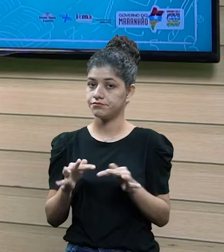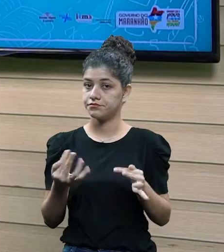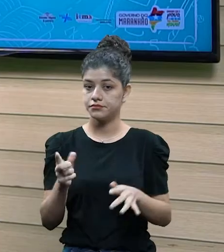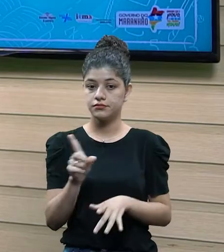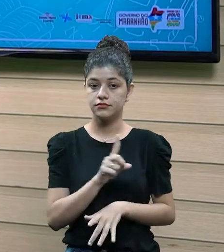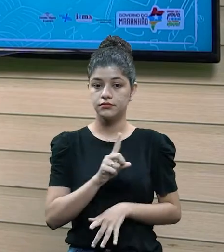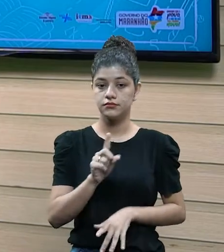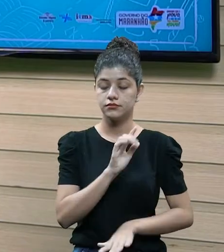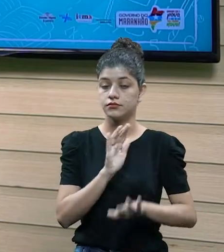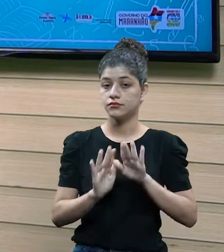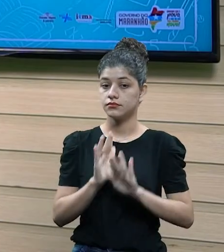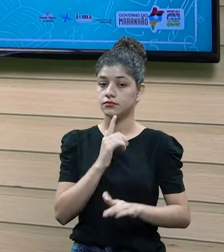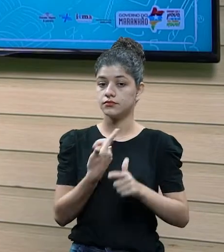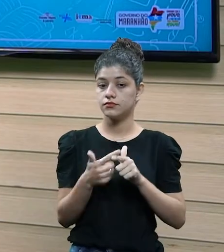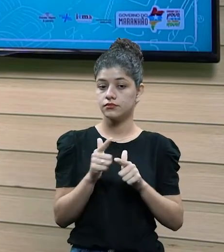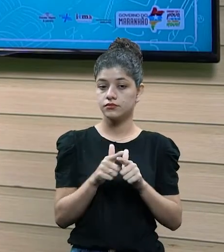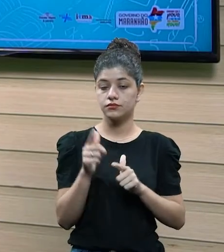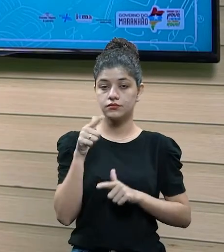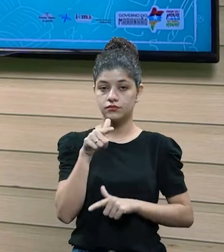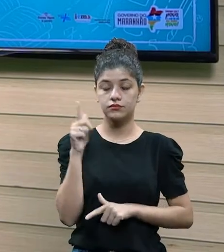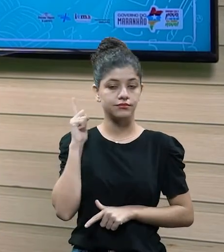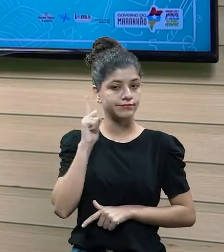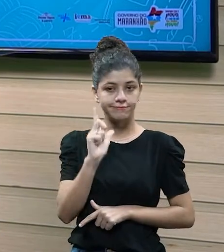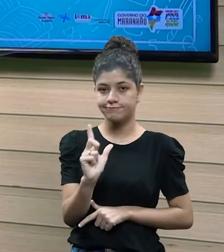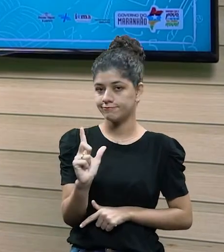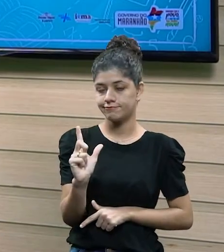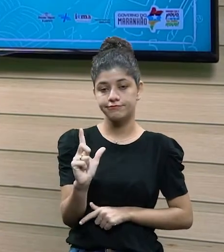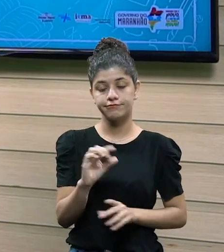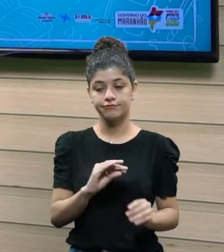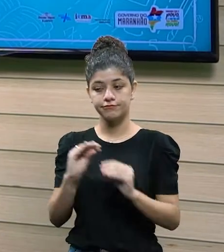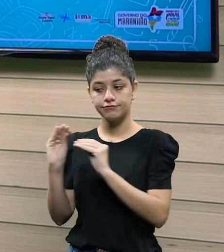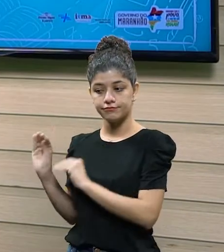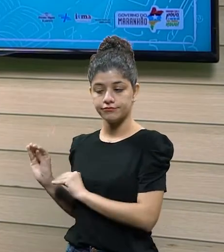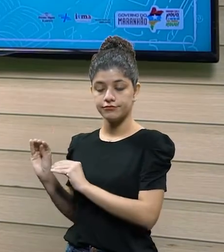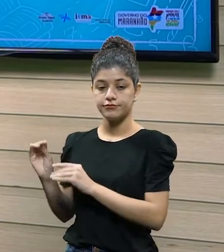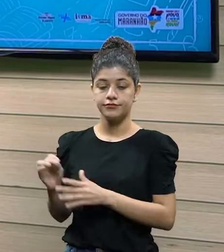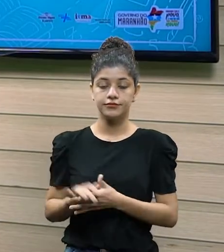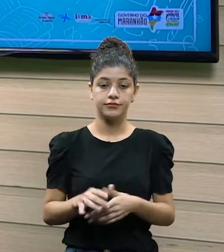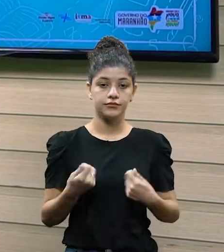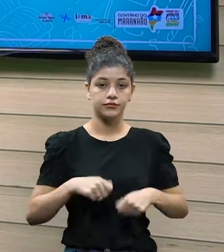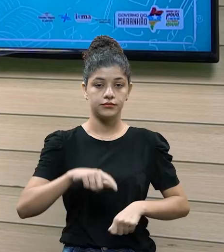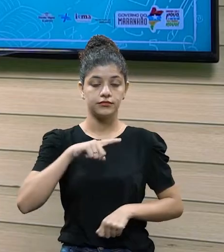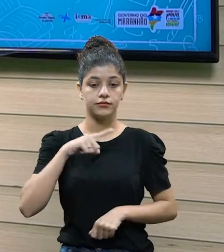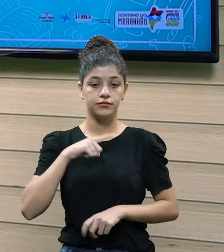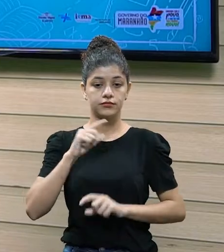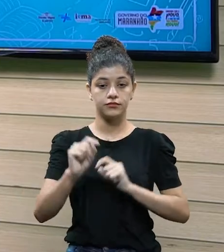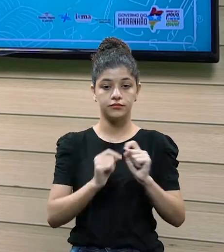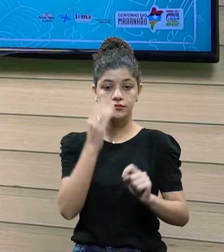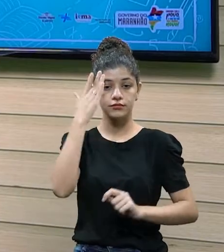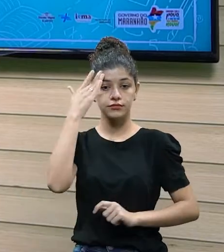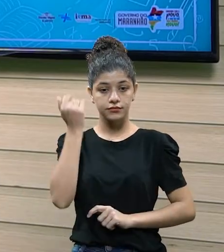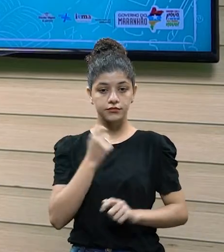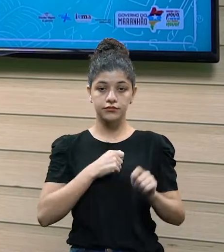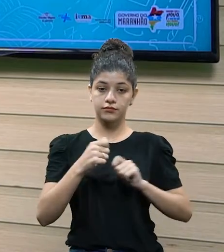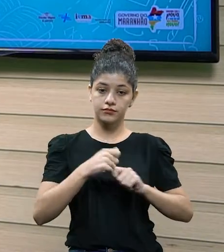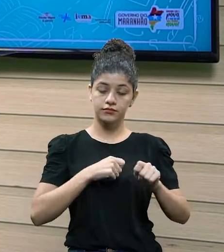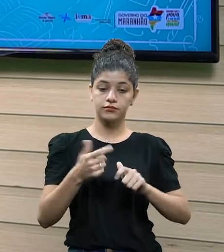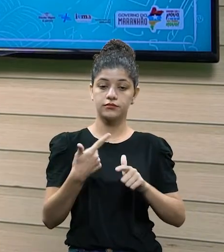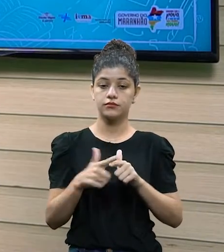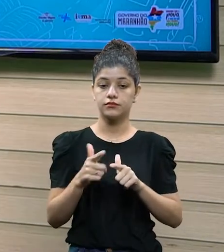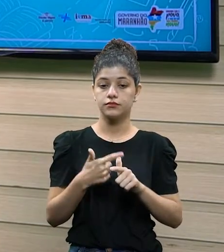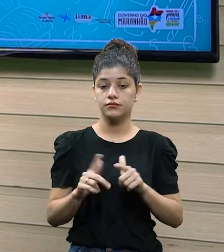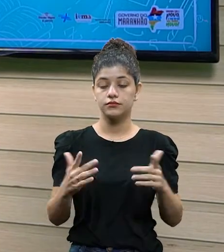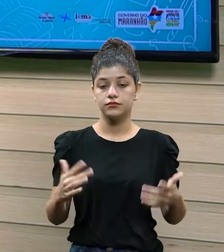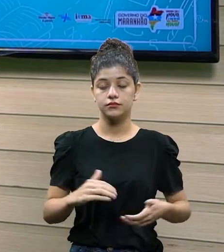Dependendo do problema, você não consegue colocar esse problema de trás da porta. O que você tem que ter é a maturidade de saber administrar o problema, como eu falei há